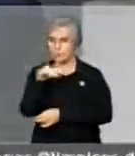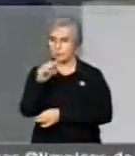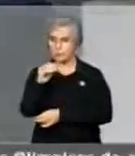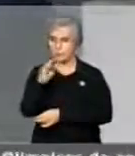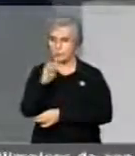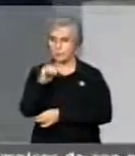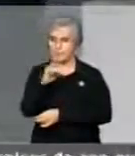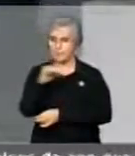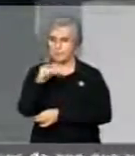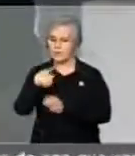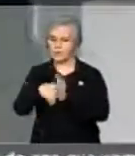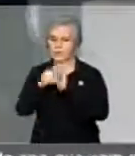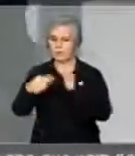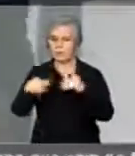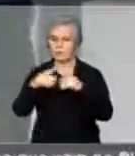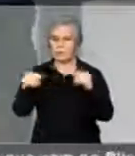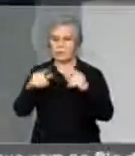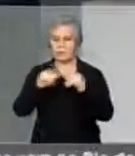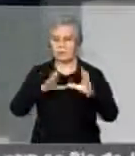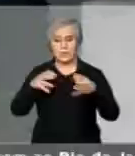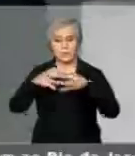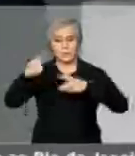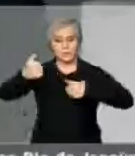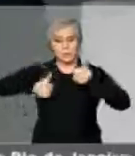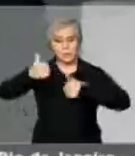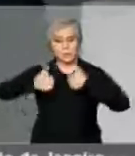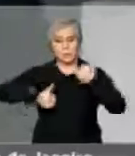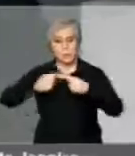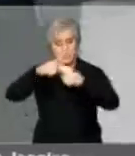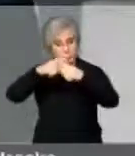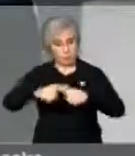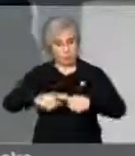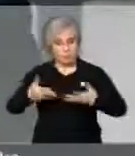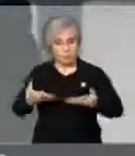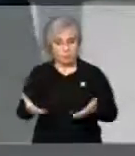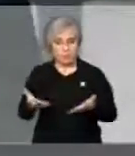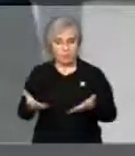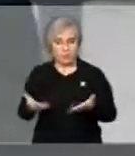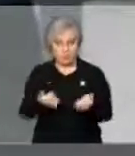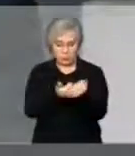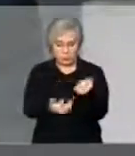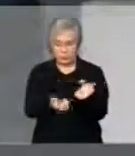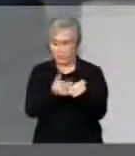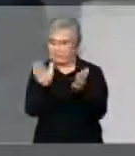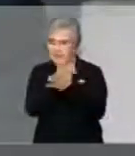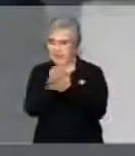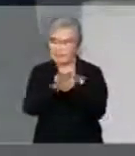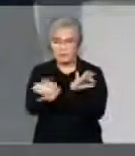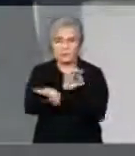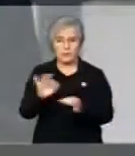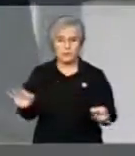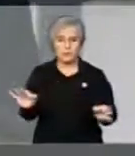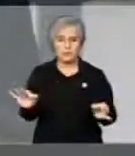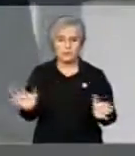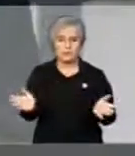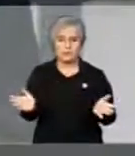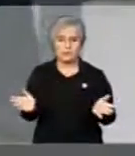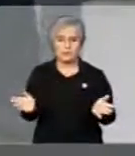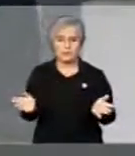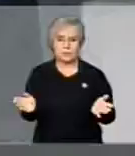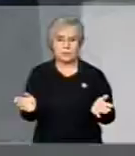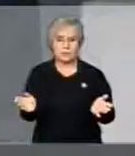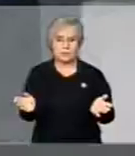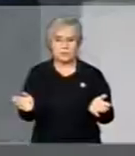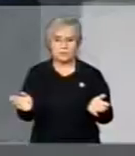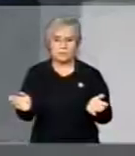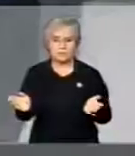time de futebol e jogam campeonato não há sangramento articular nenhum o objetivo é sangramento zero